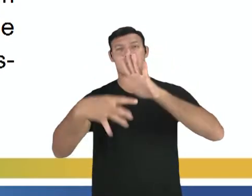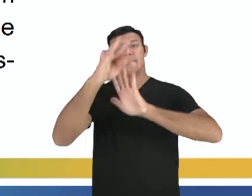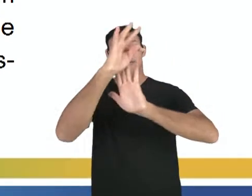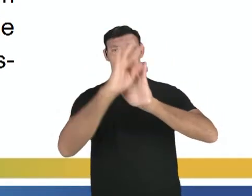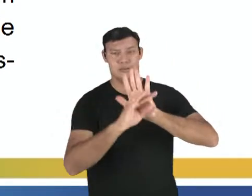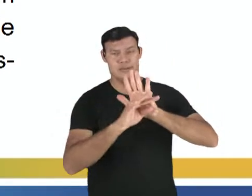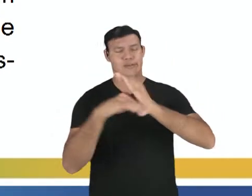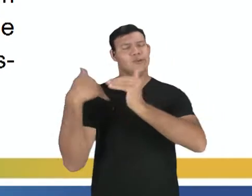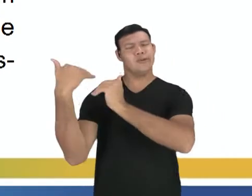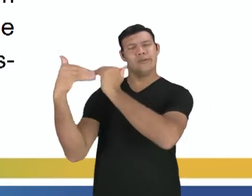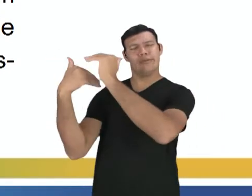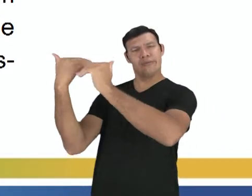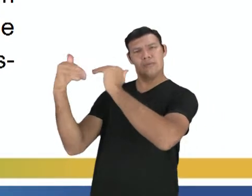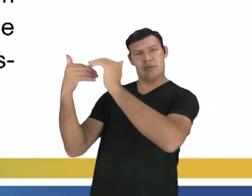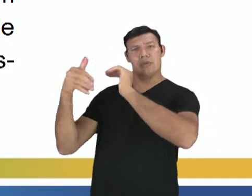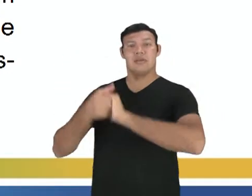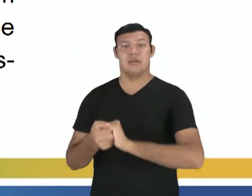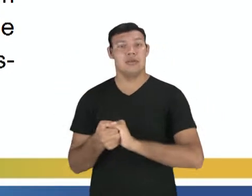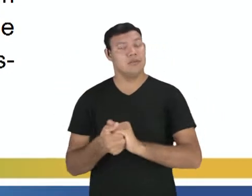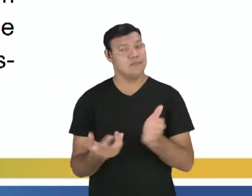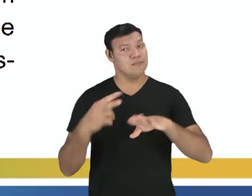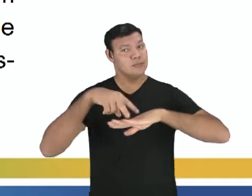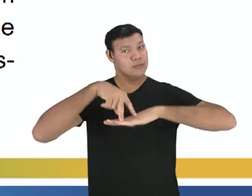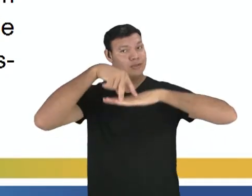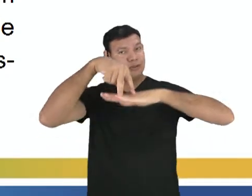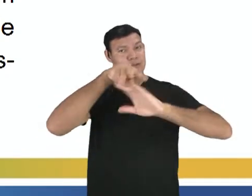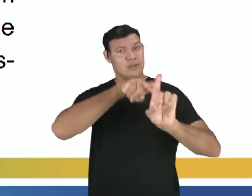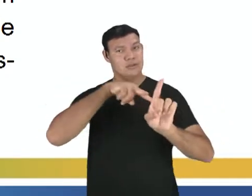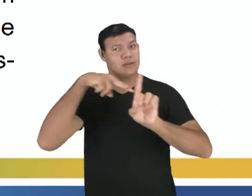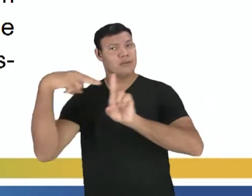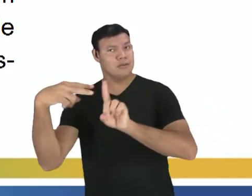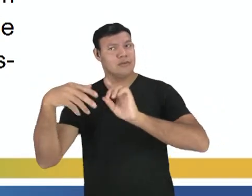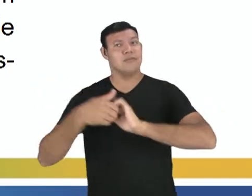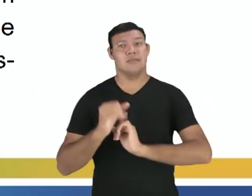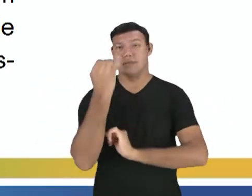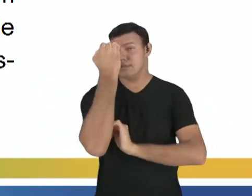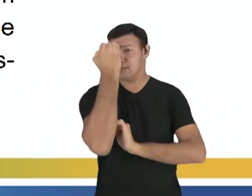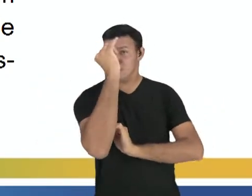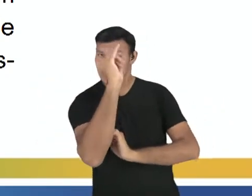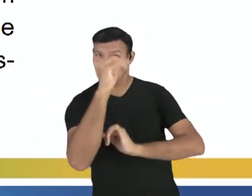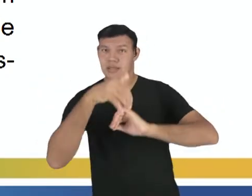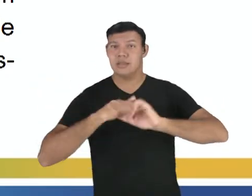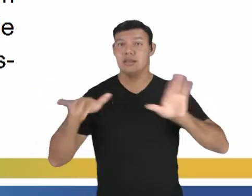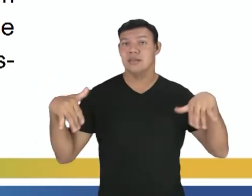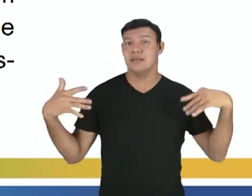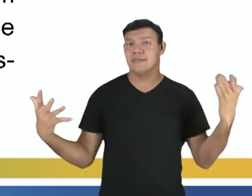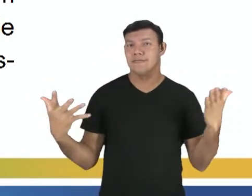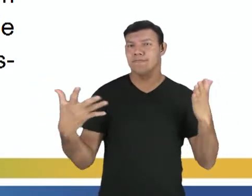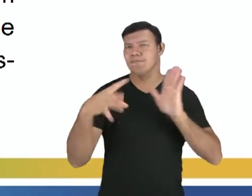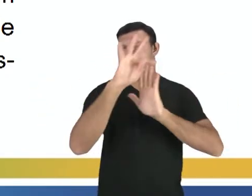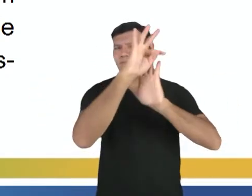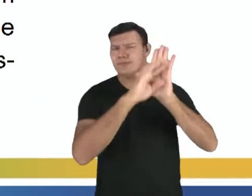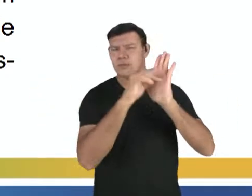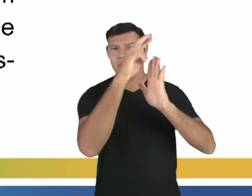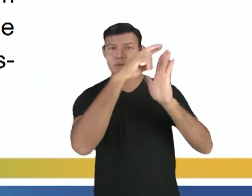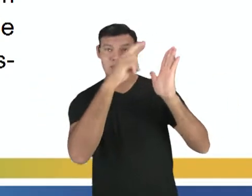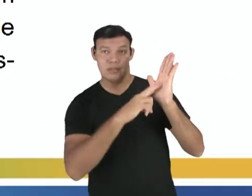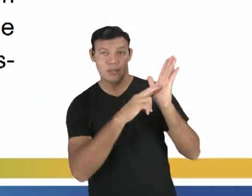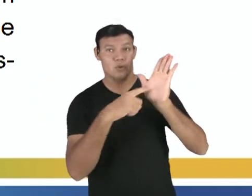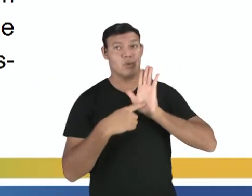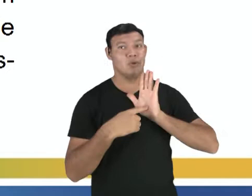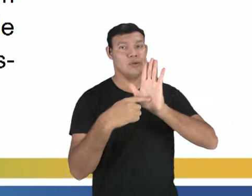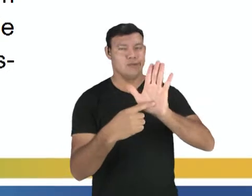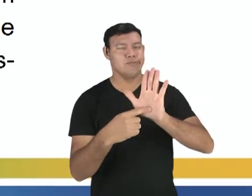você desenvolve a defesa das ideias e constrói a argumentação. Nessa parte da redação, você